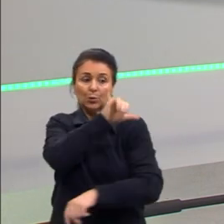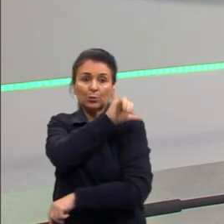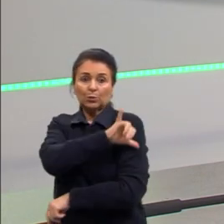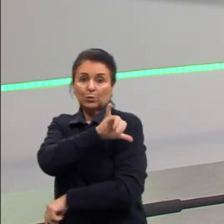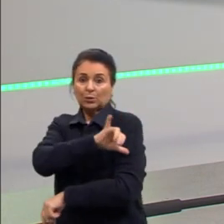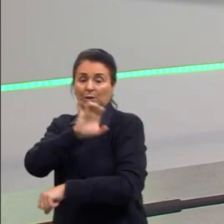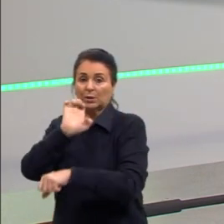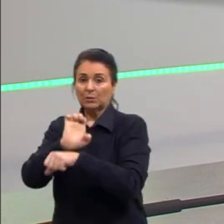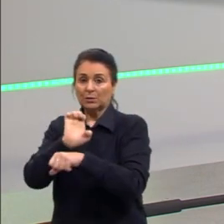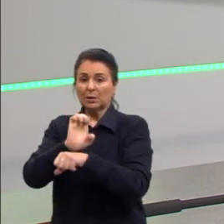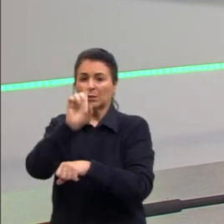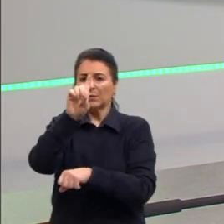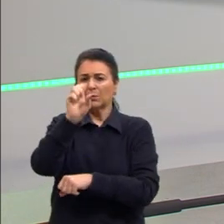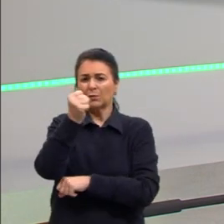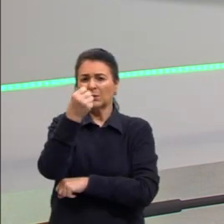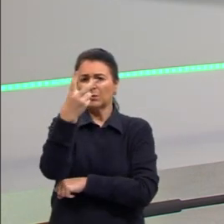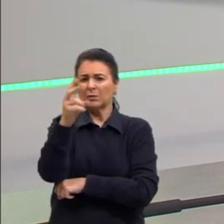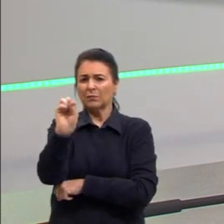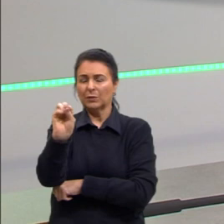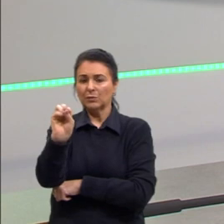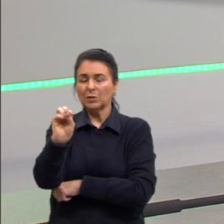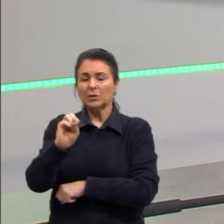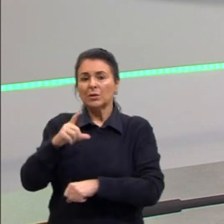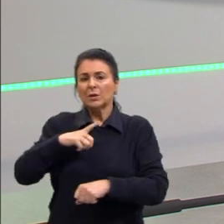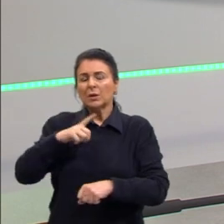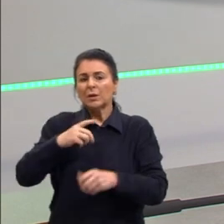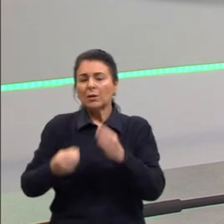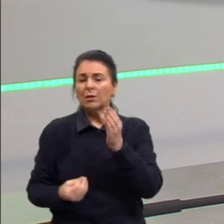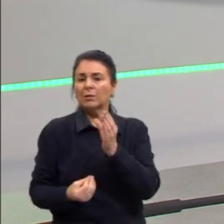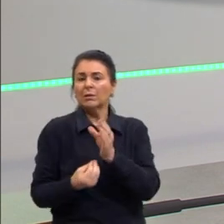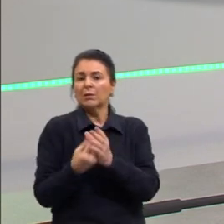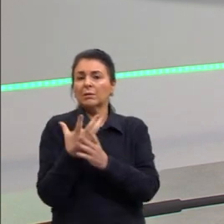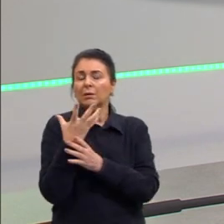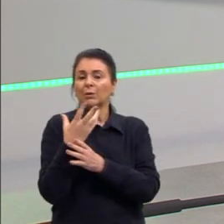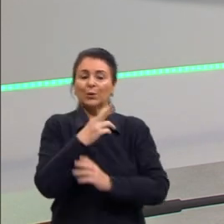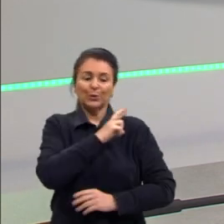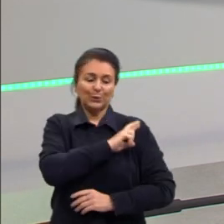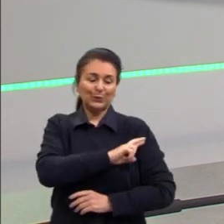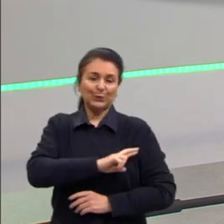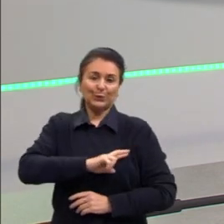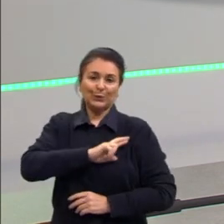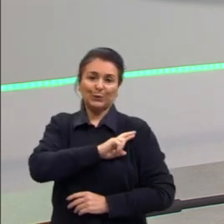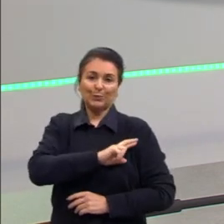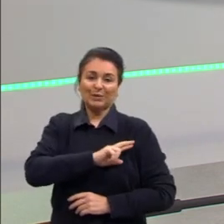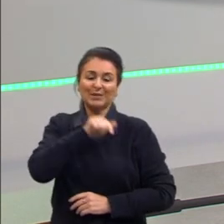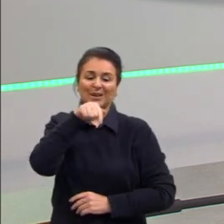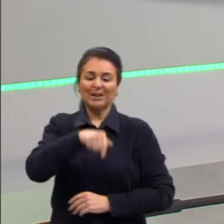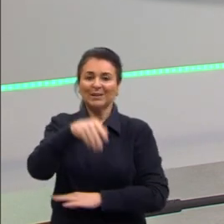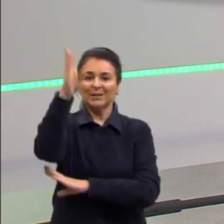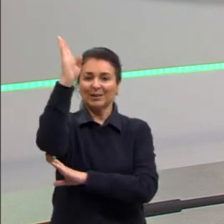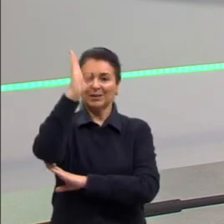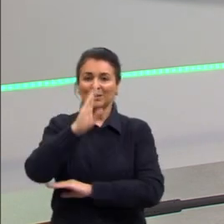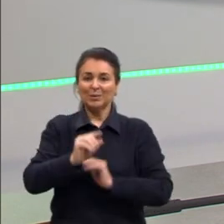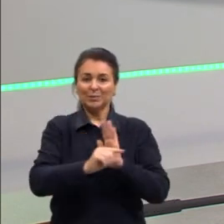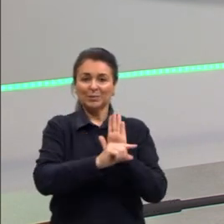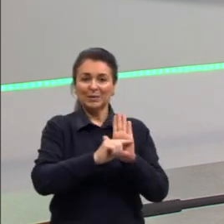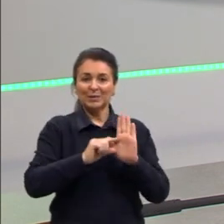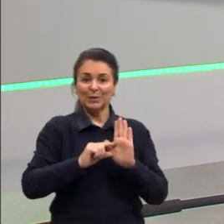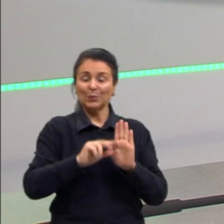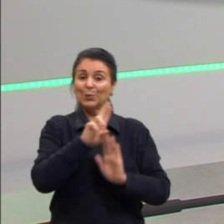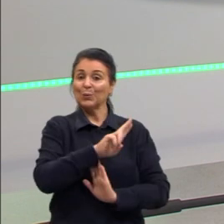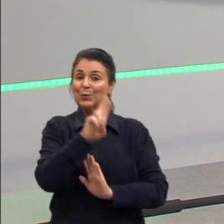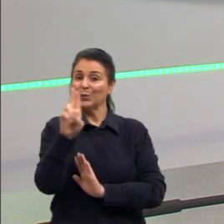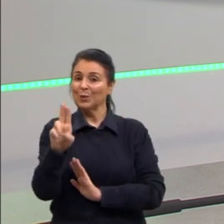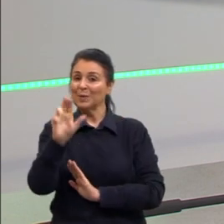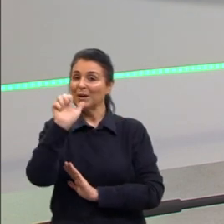Janeiro né em 1820 ele é considerado um dos fundadores do romance no Brasil com a sua obra intitulada A